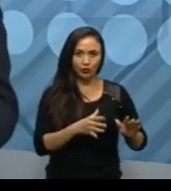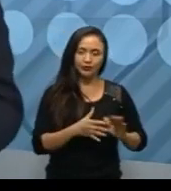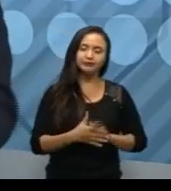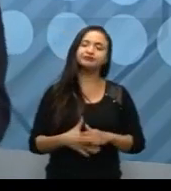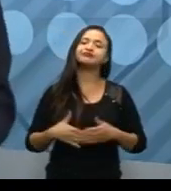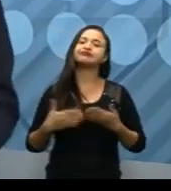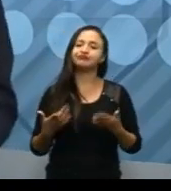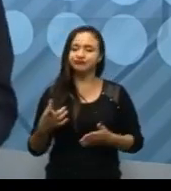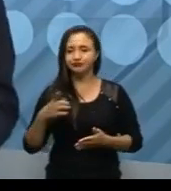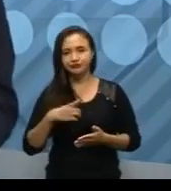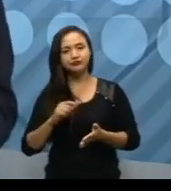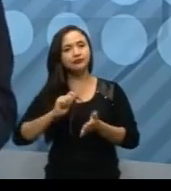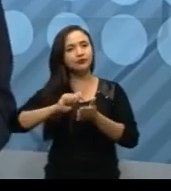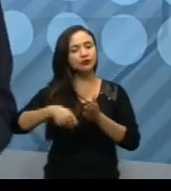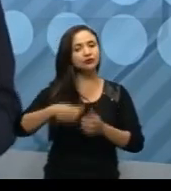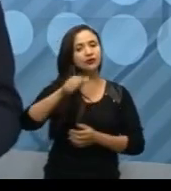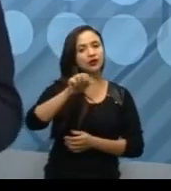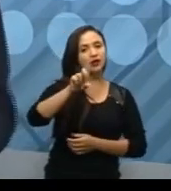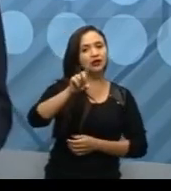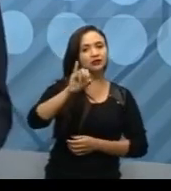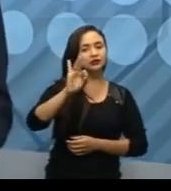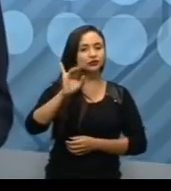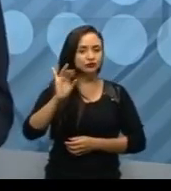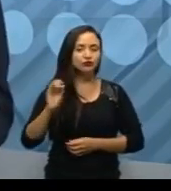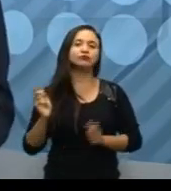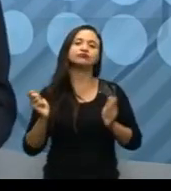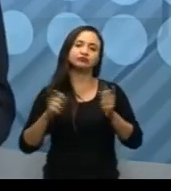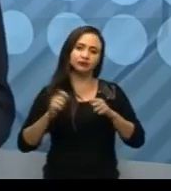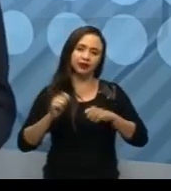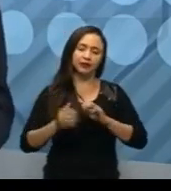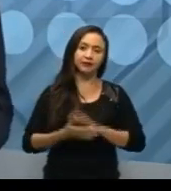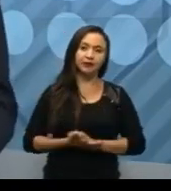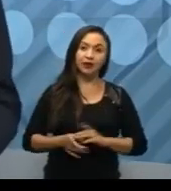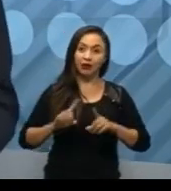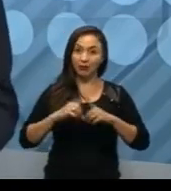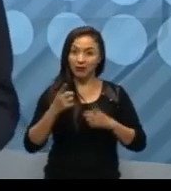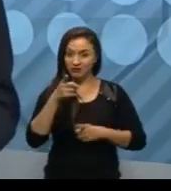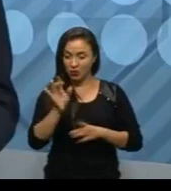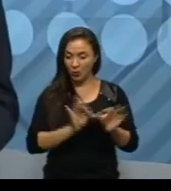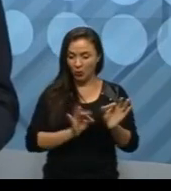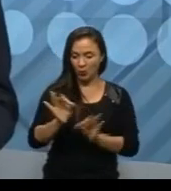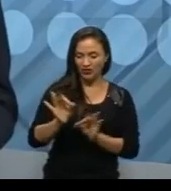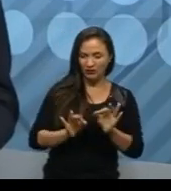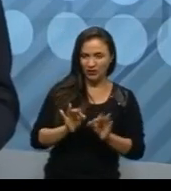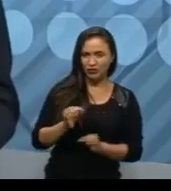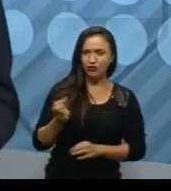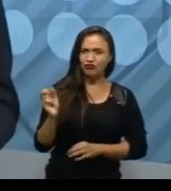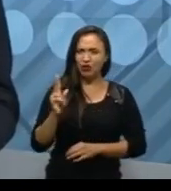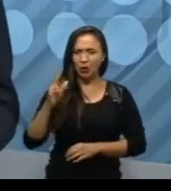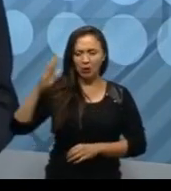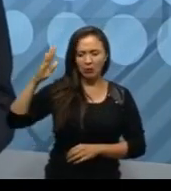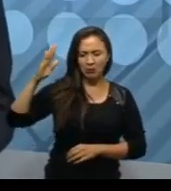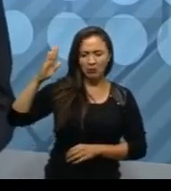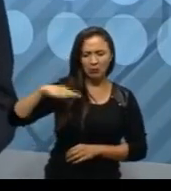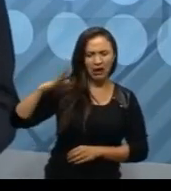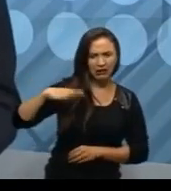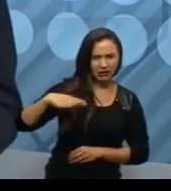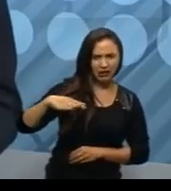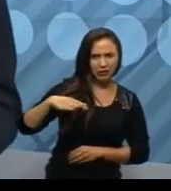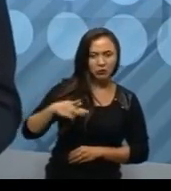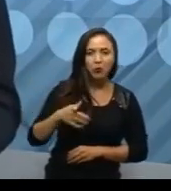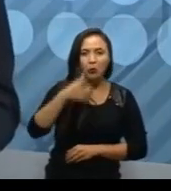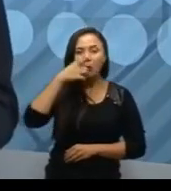um aditivo contratual e aí é justificável agora você fazer um orçamento com preço lá embaixo, ganhar